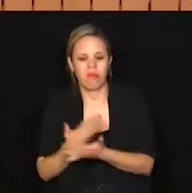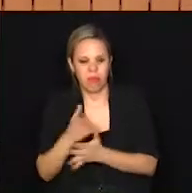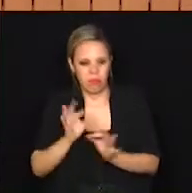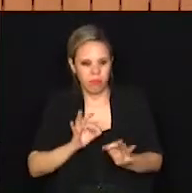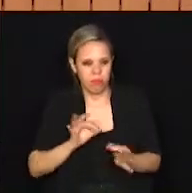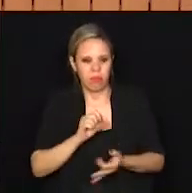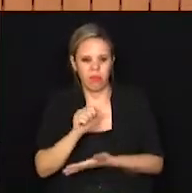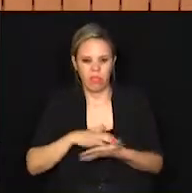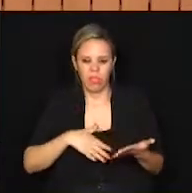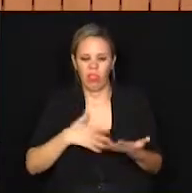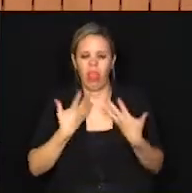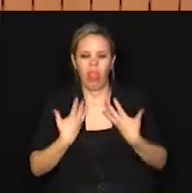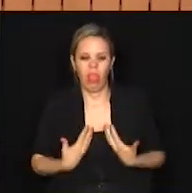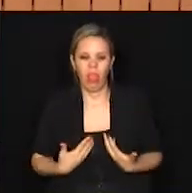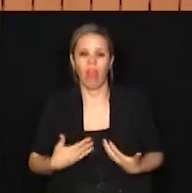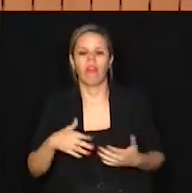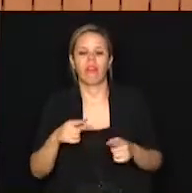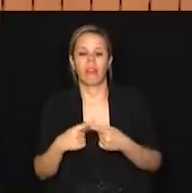escolas.